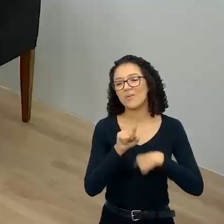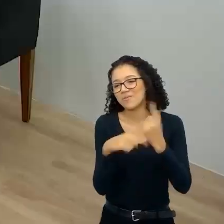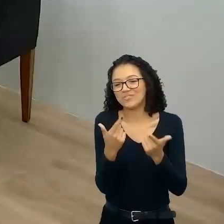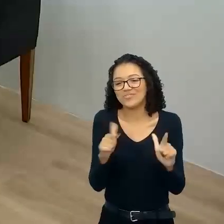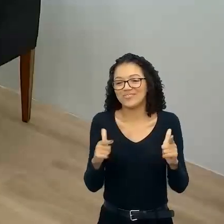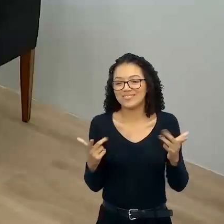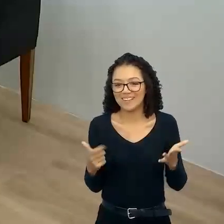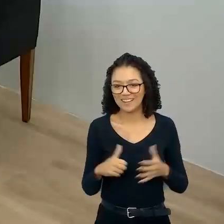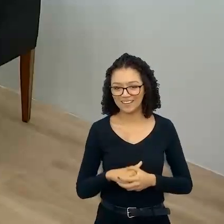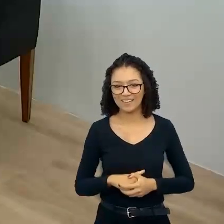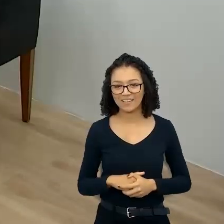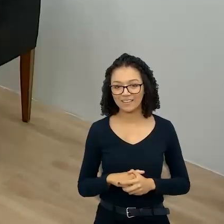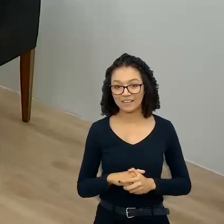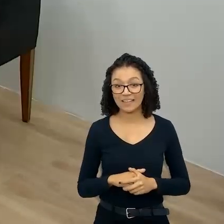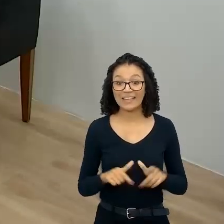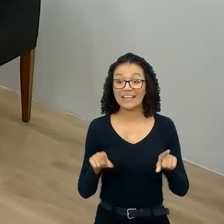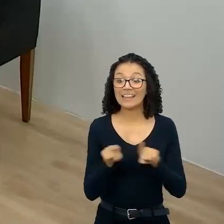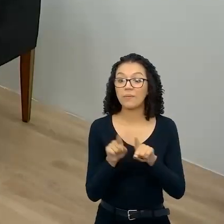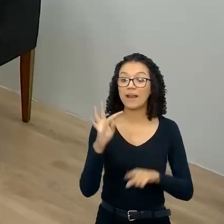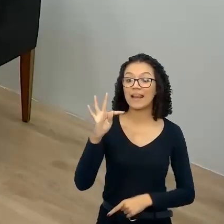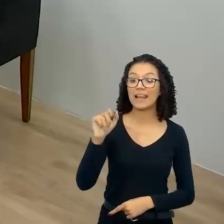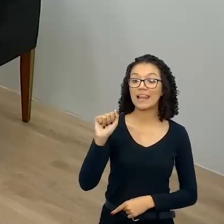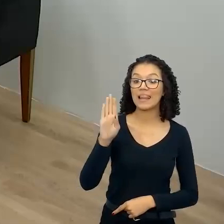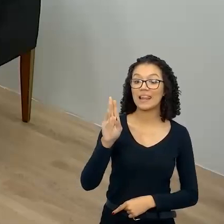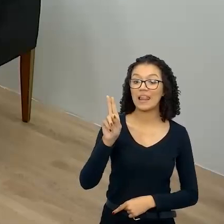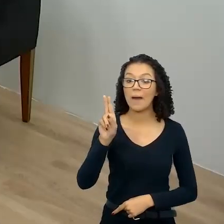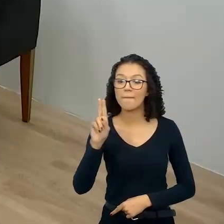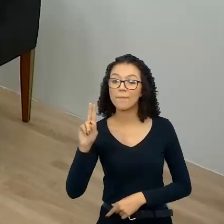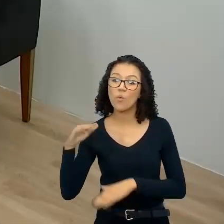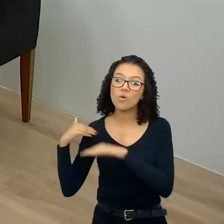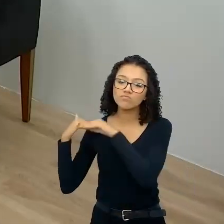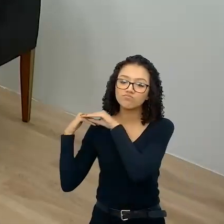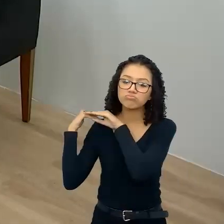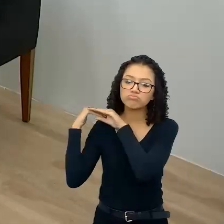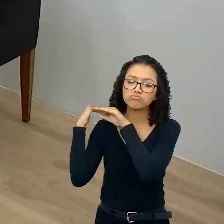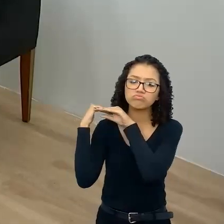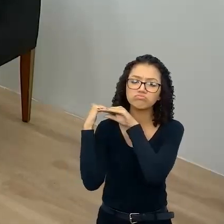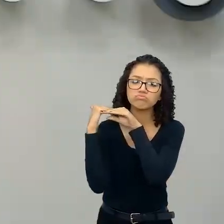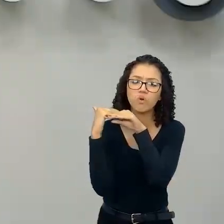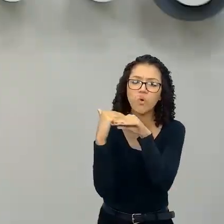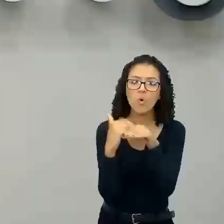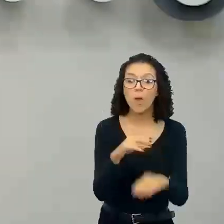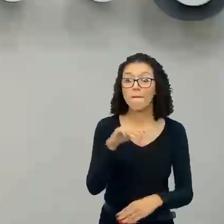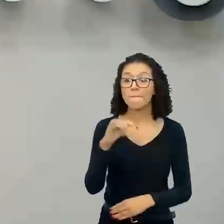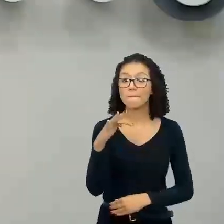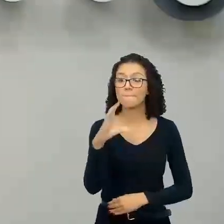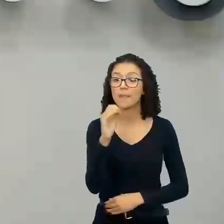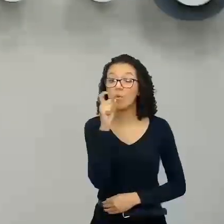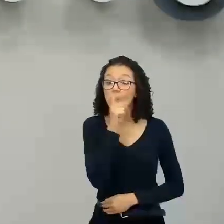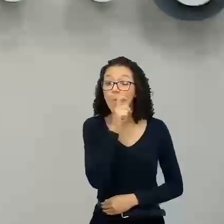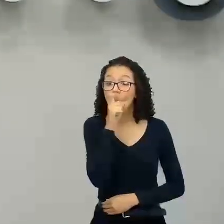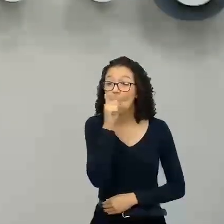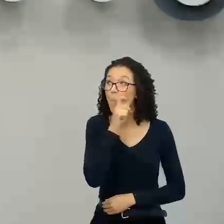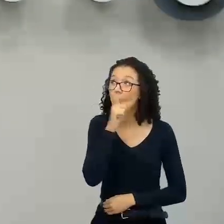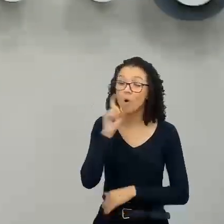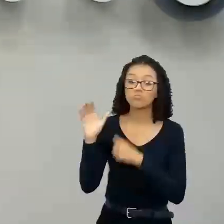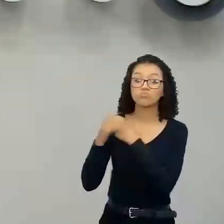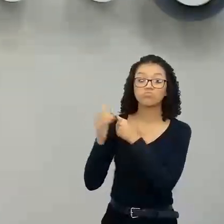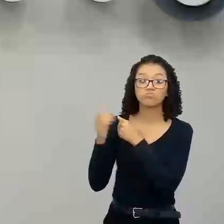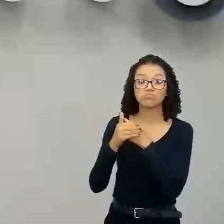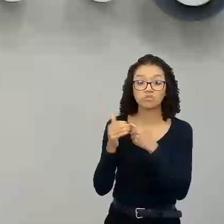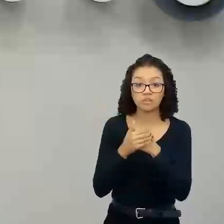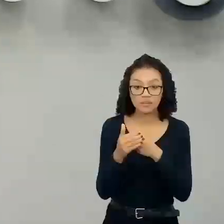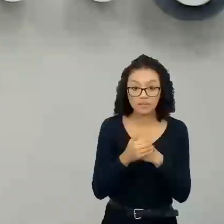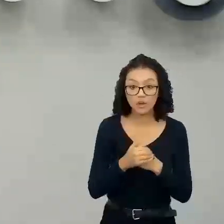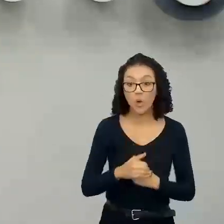né? E também vem de um certo tabu de não trazer essas discussões, né? Porque existem vários mitos que envolvem aí tanto a questão